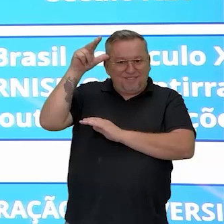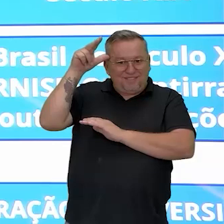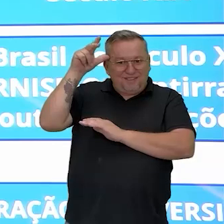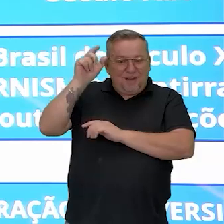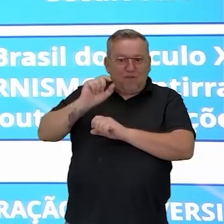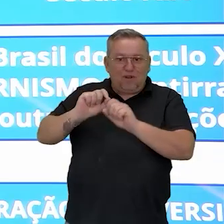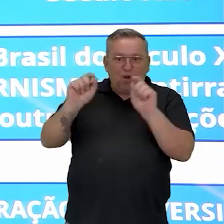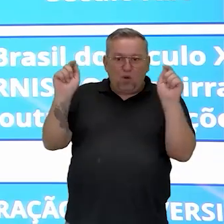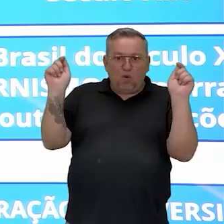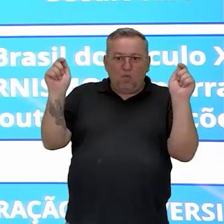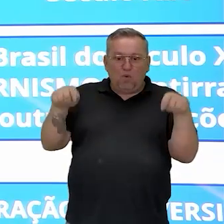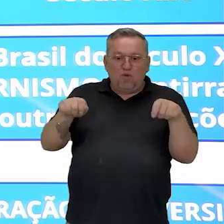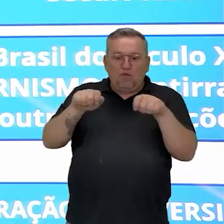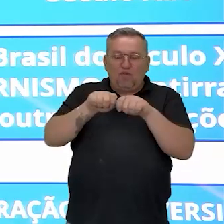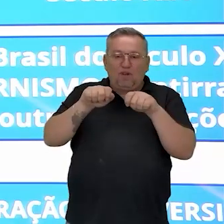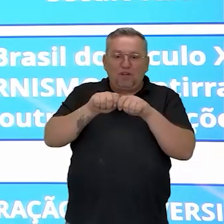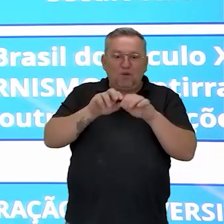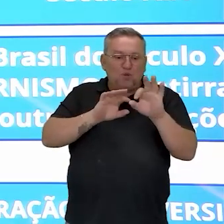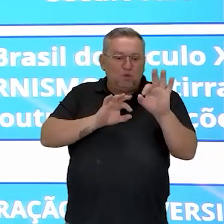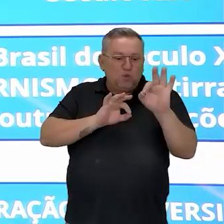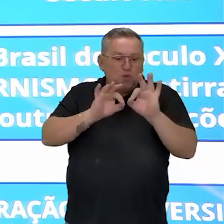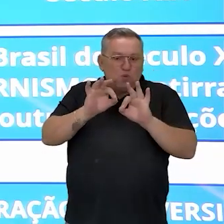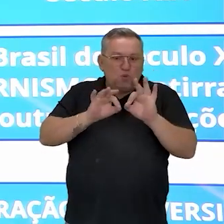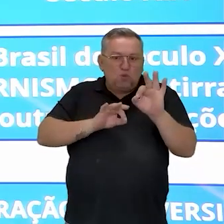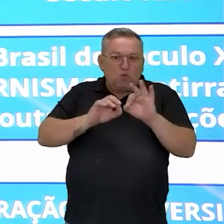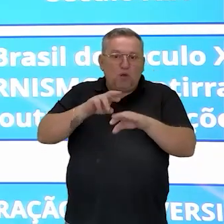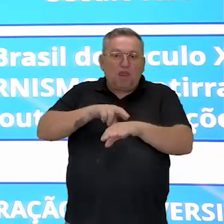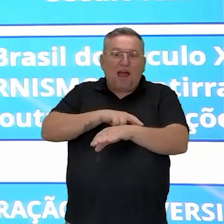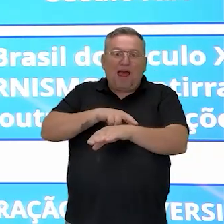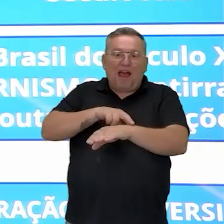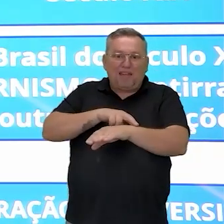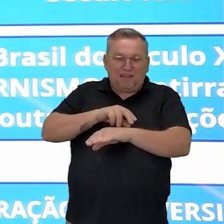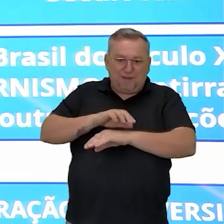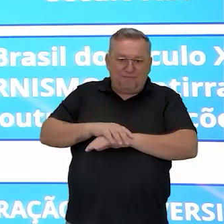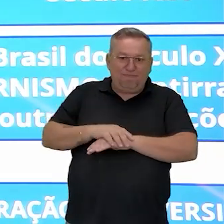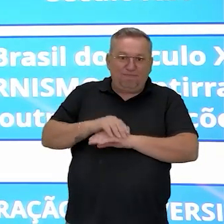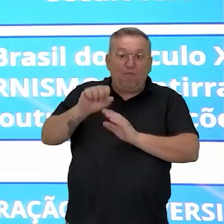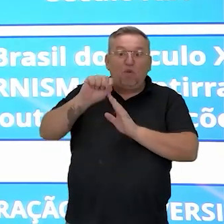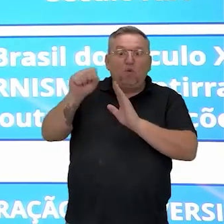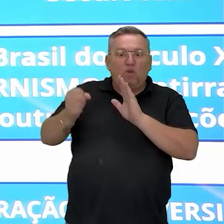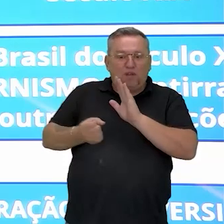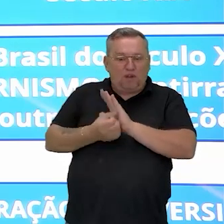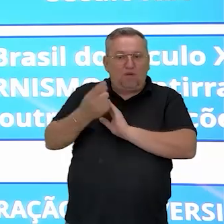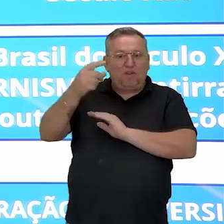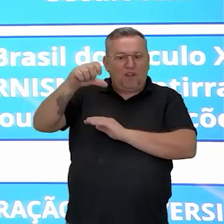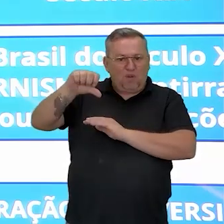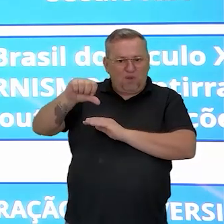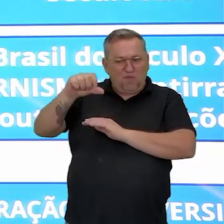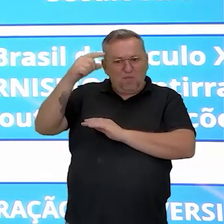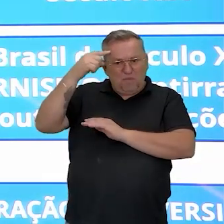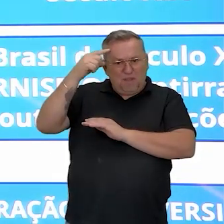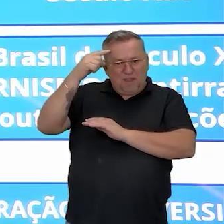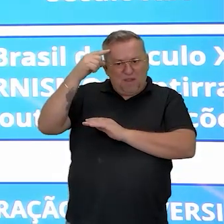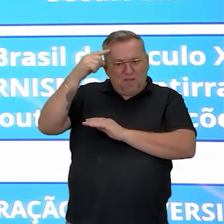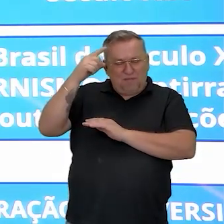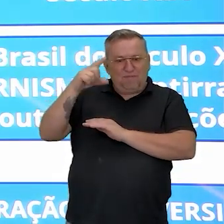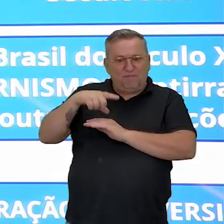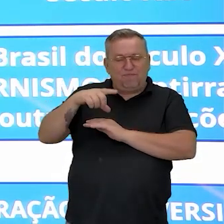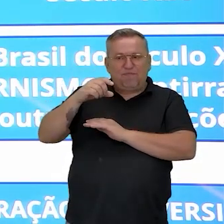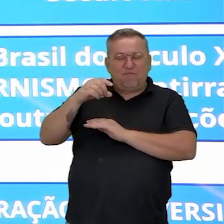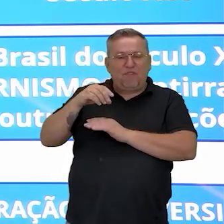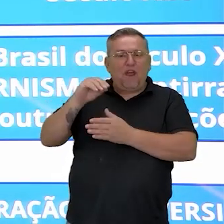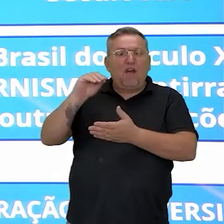de que eu posso fazer um aprimoramento racial. E no século XIX, uma falsa